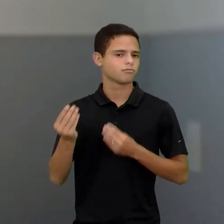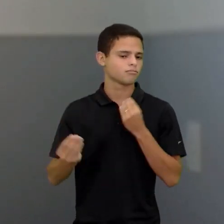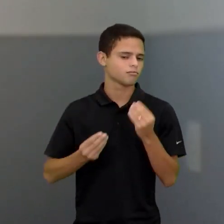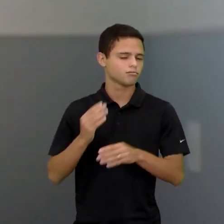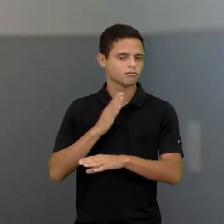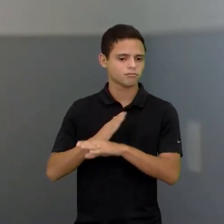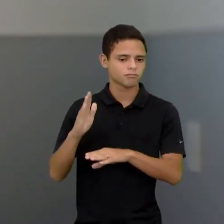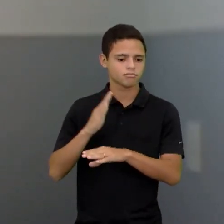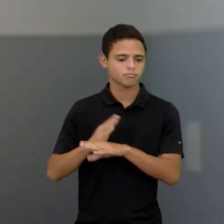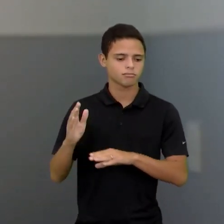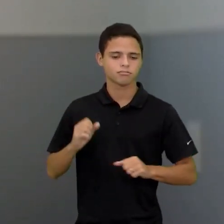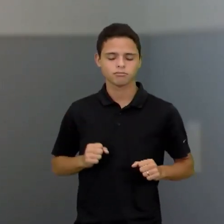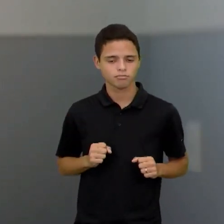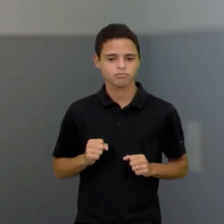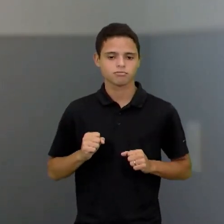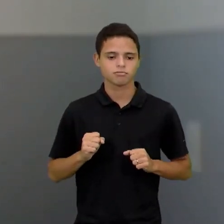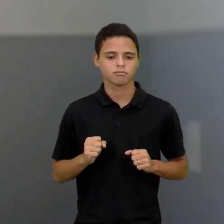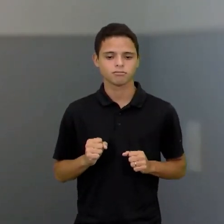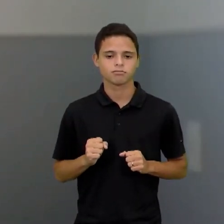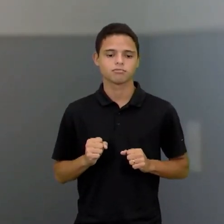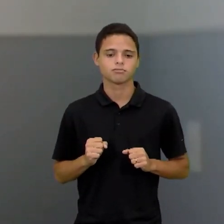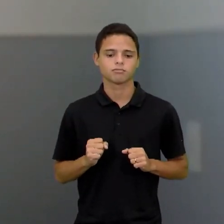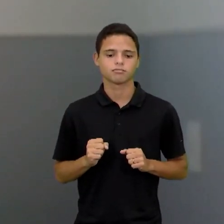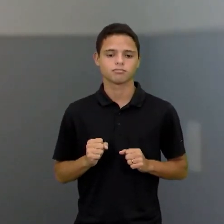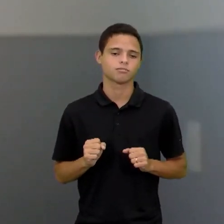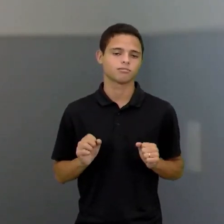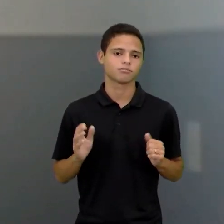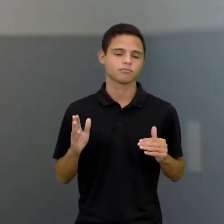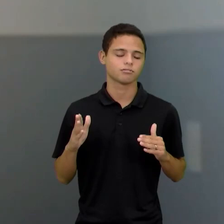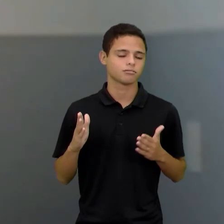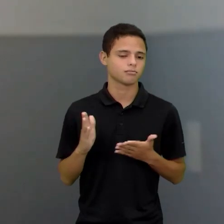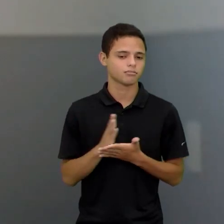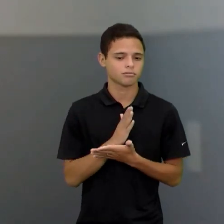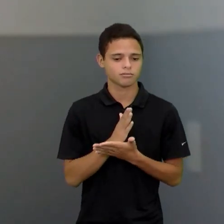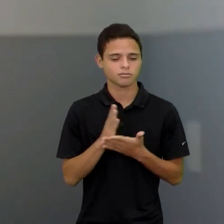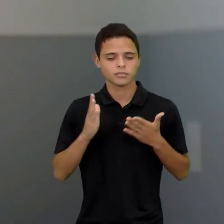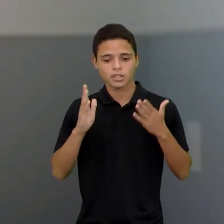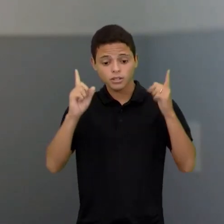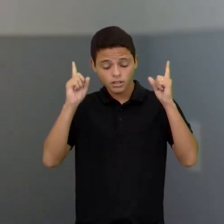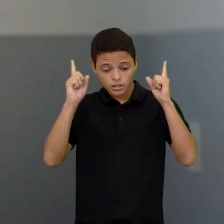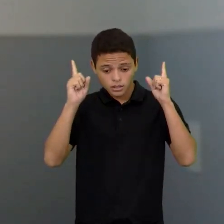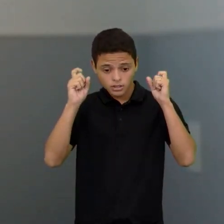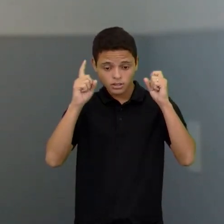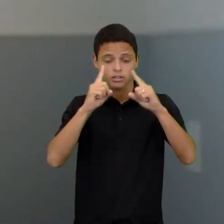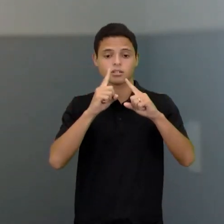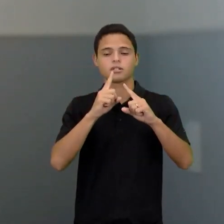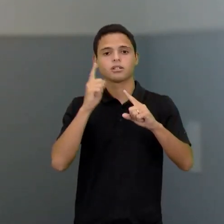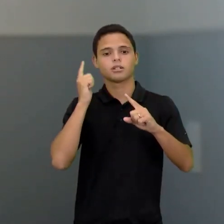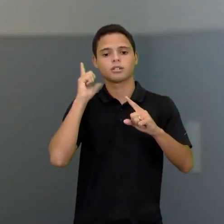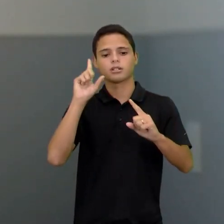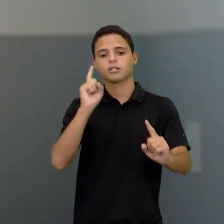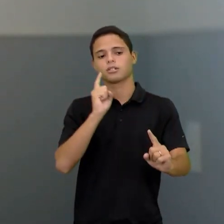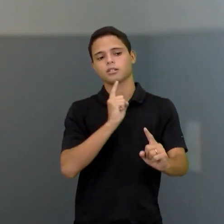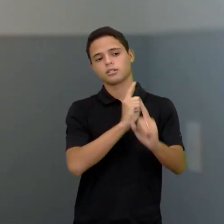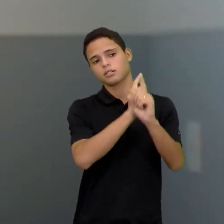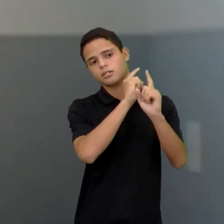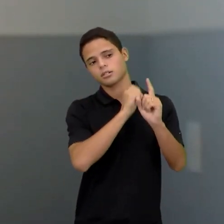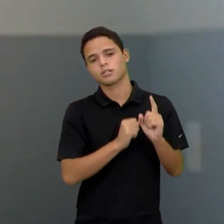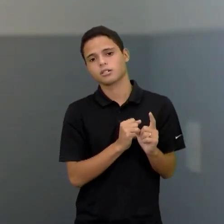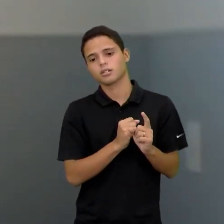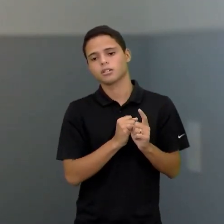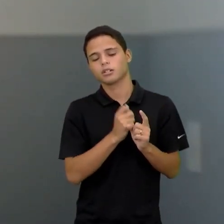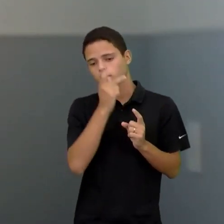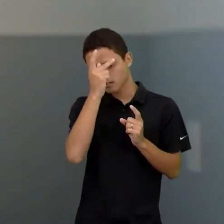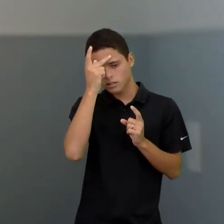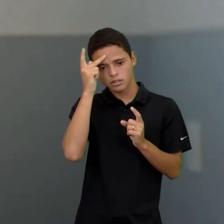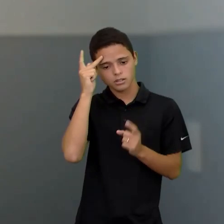minha atividade, mesmo com essas limitações, e encontrei no meio do caminho pessoas